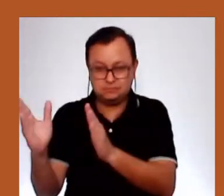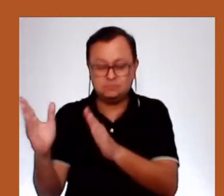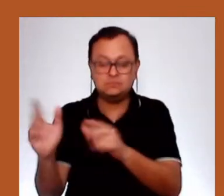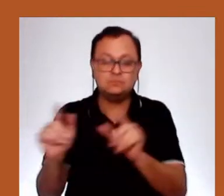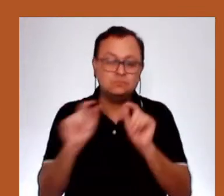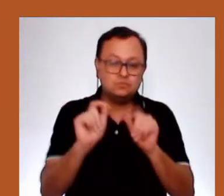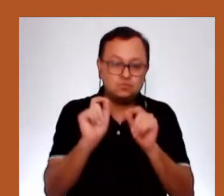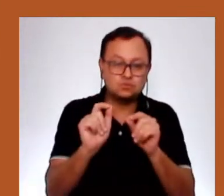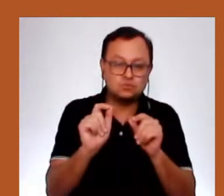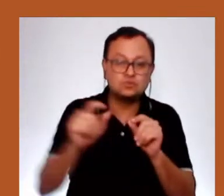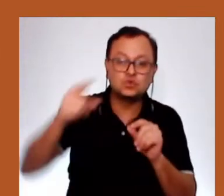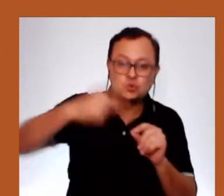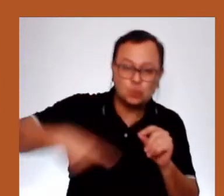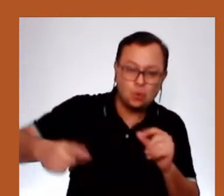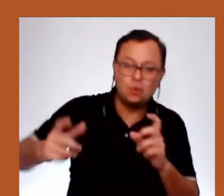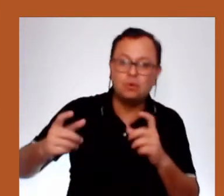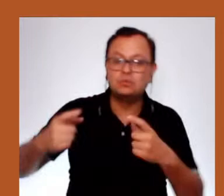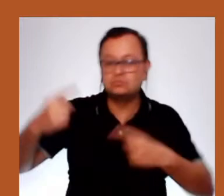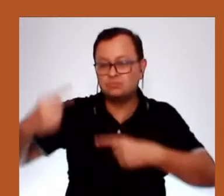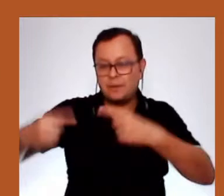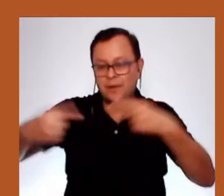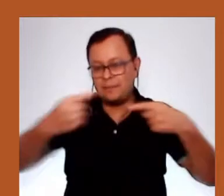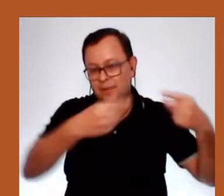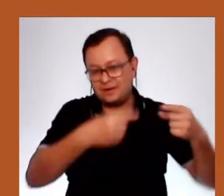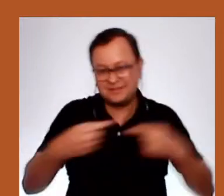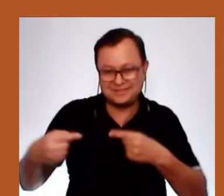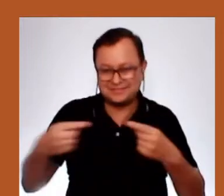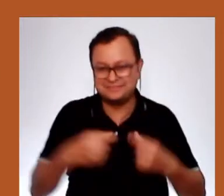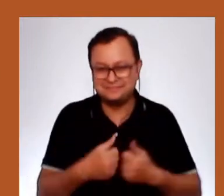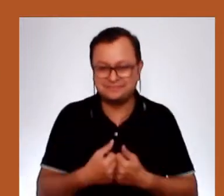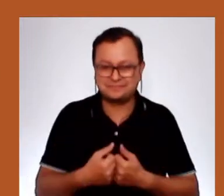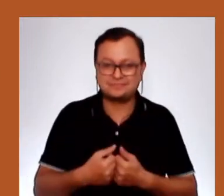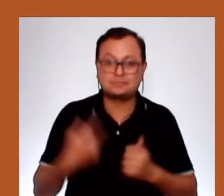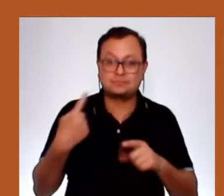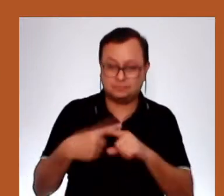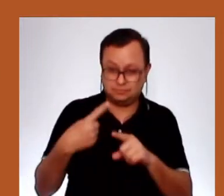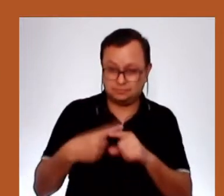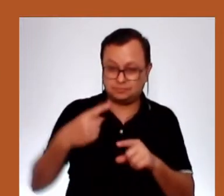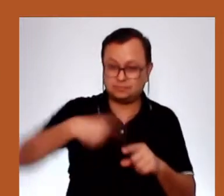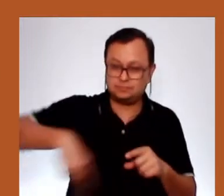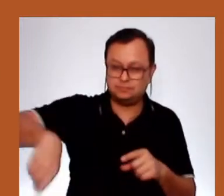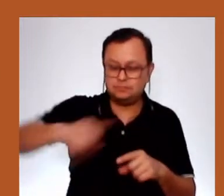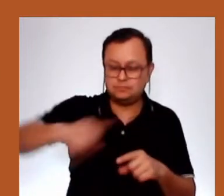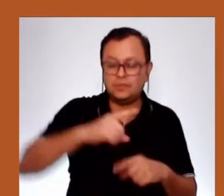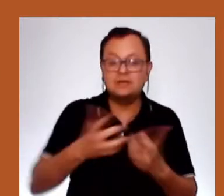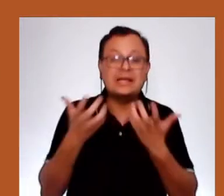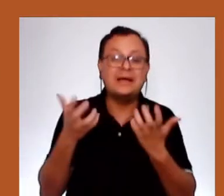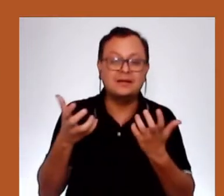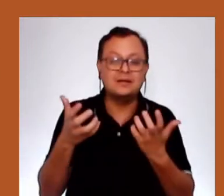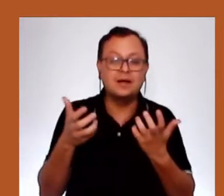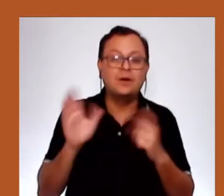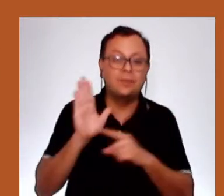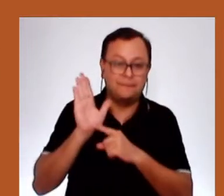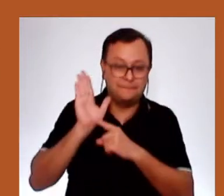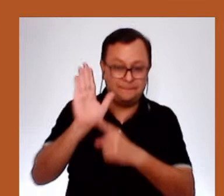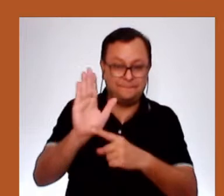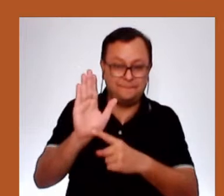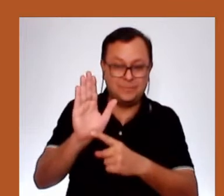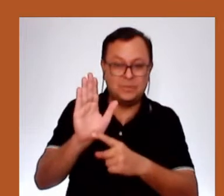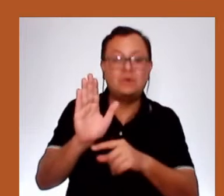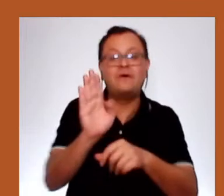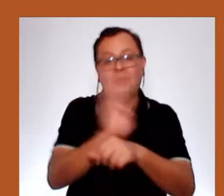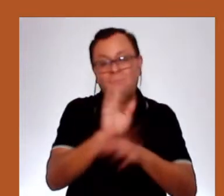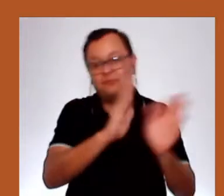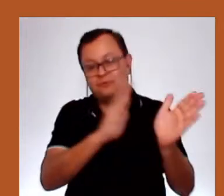dessas discussões. O que a gente apostava mesmo, para além da necessidade de documentar, era